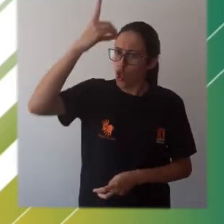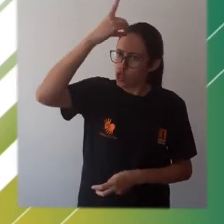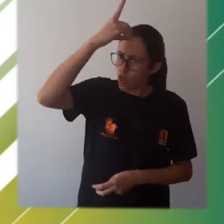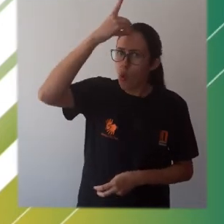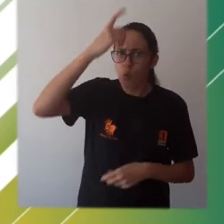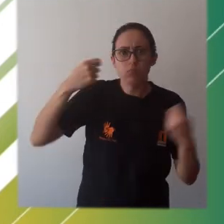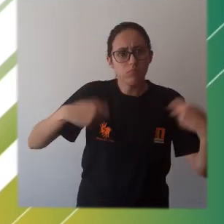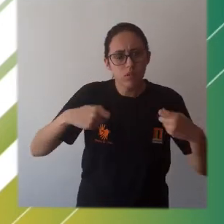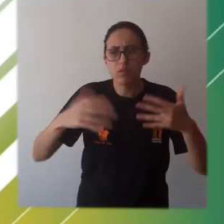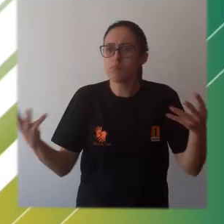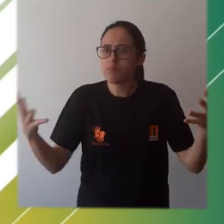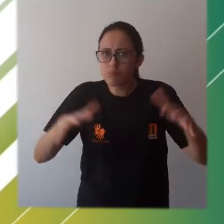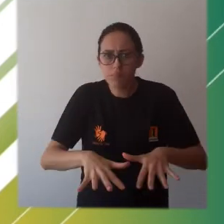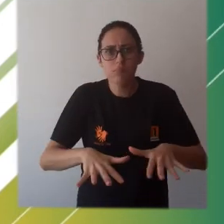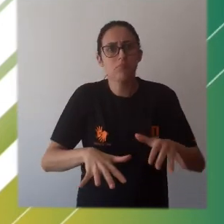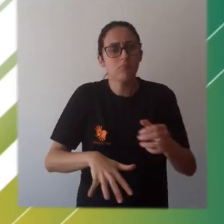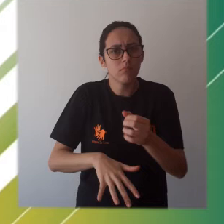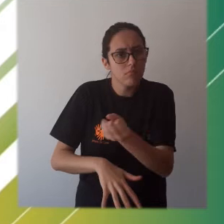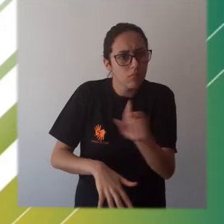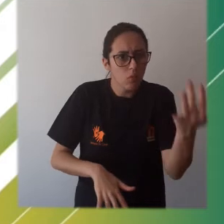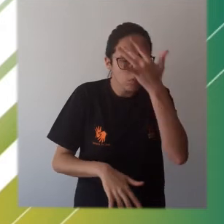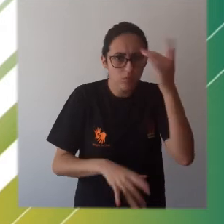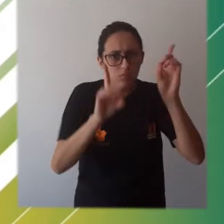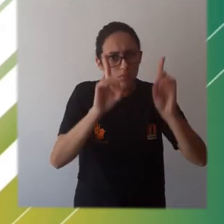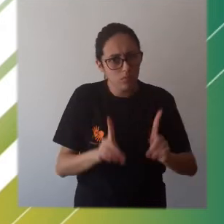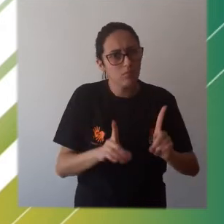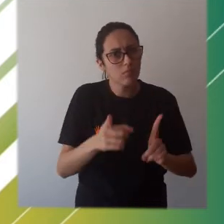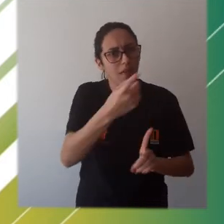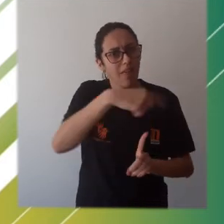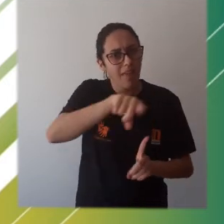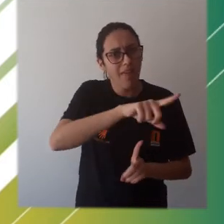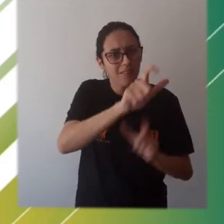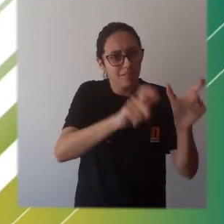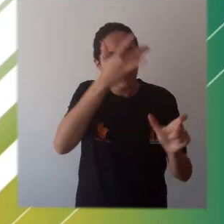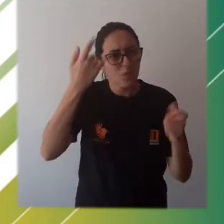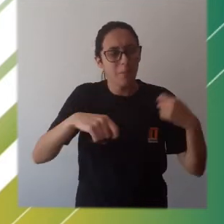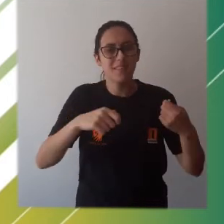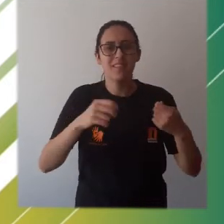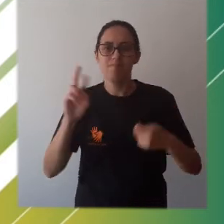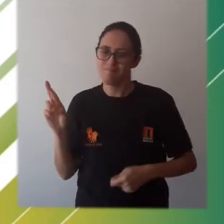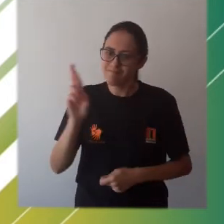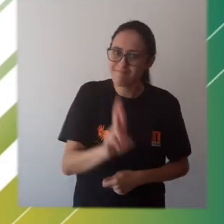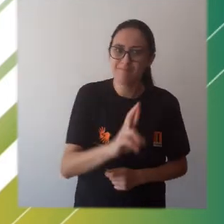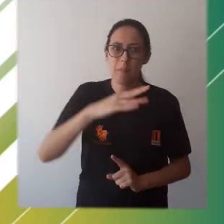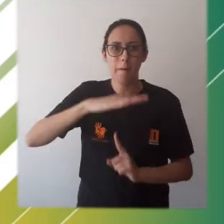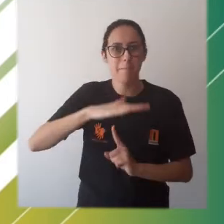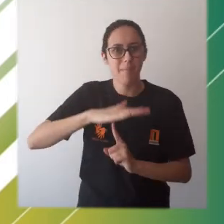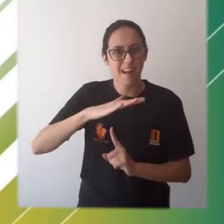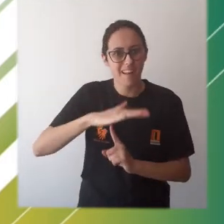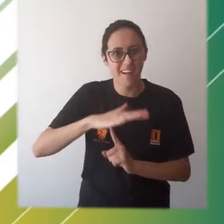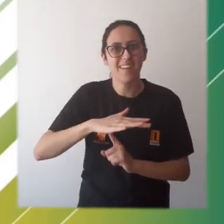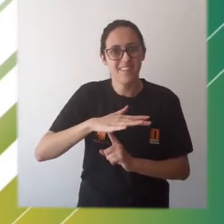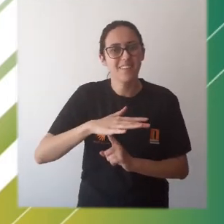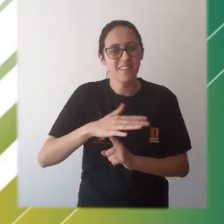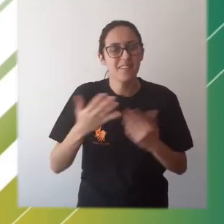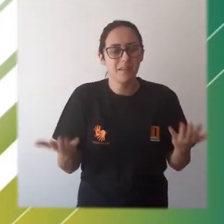e que esses atletas possam estar representando o governo não, está representando o Paraná e o Brasil em competições